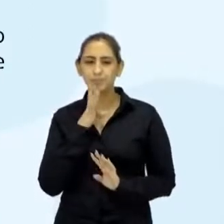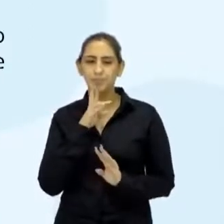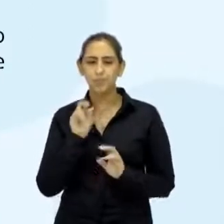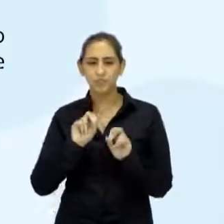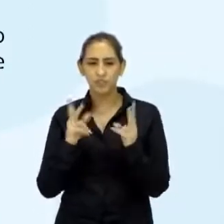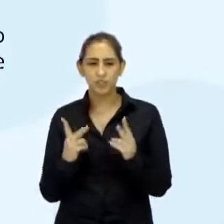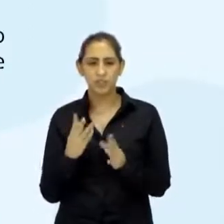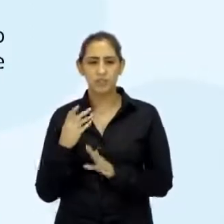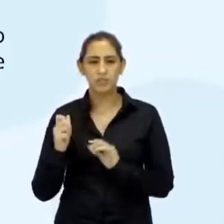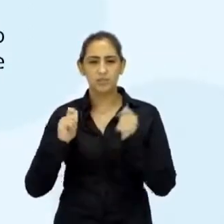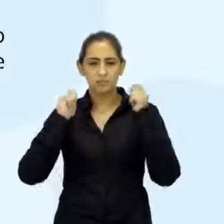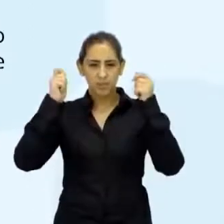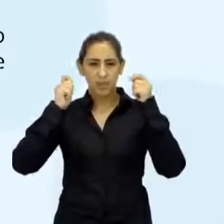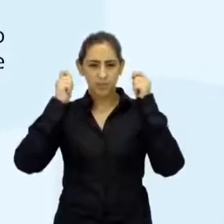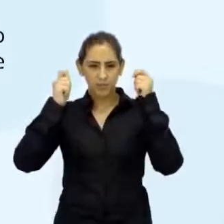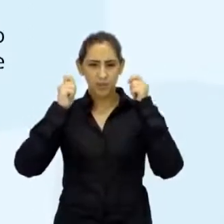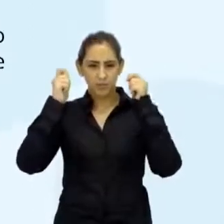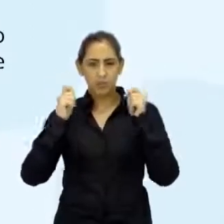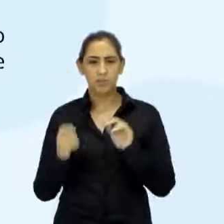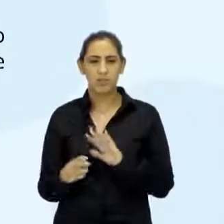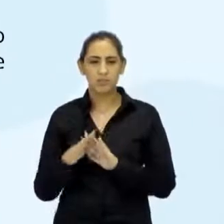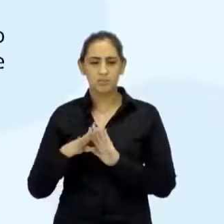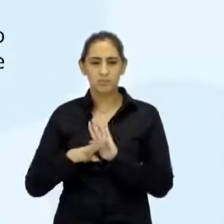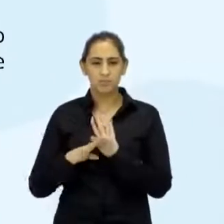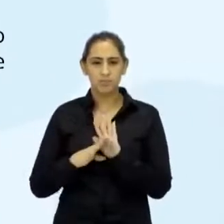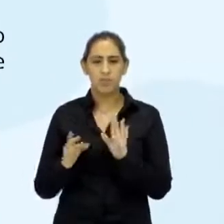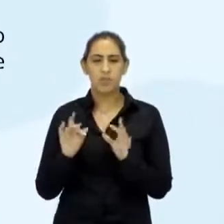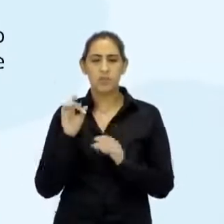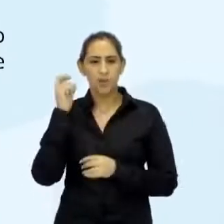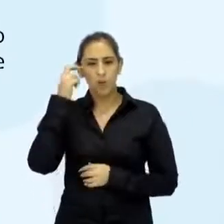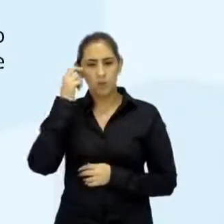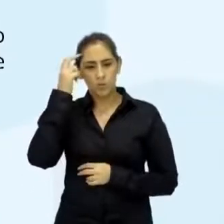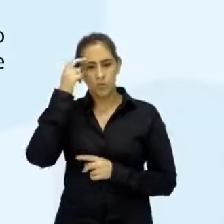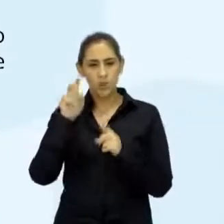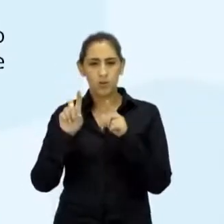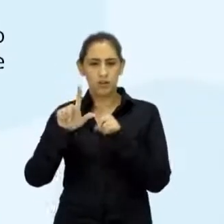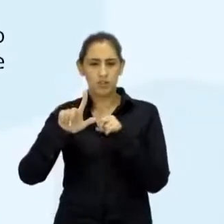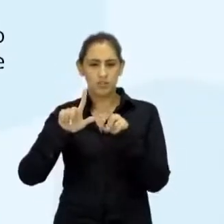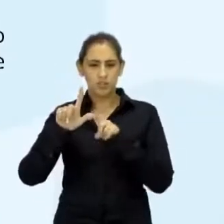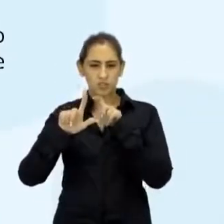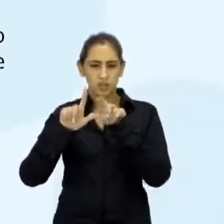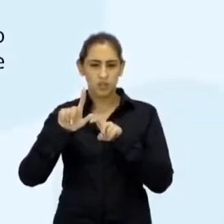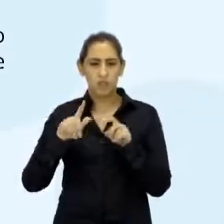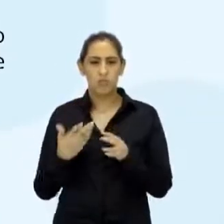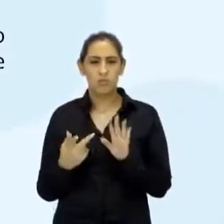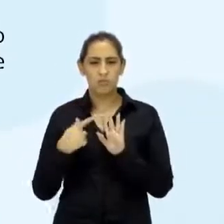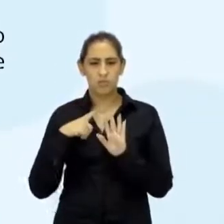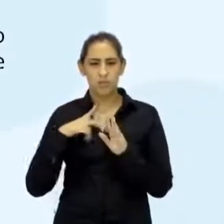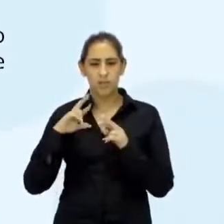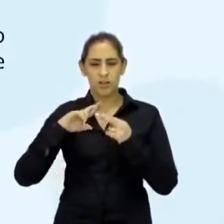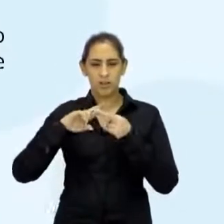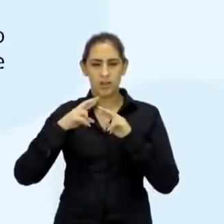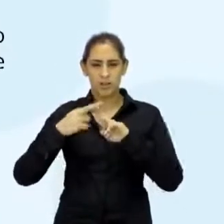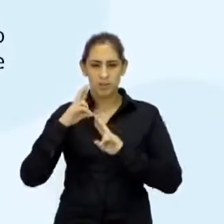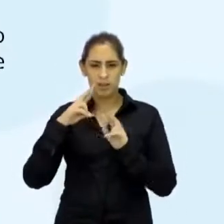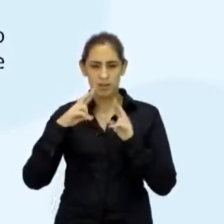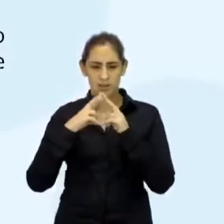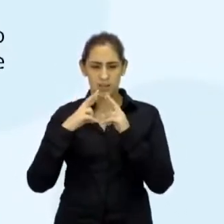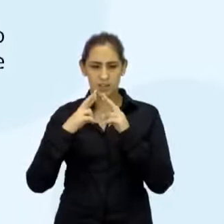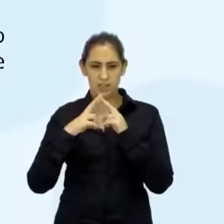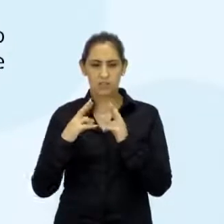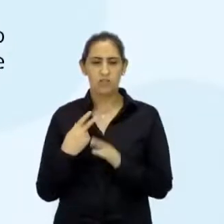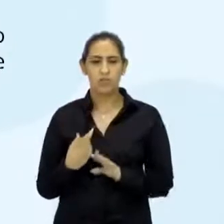diferentes manifestações de práticas relacionadas à cultura digital presentes na rede. Identificar